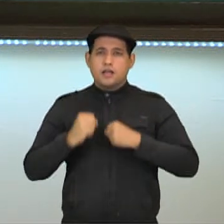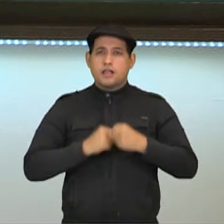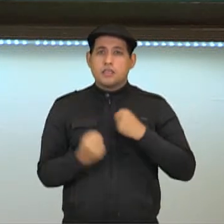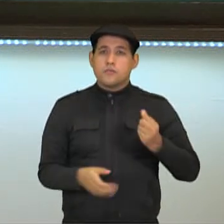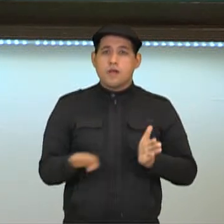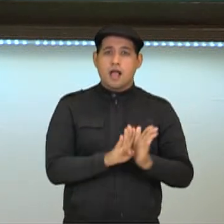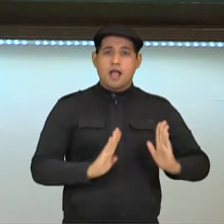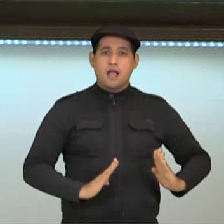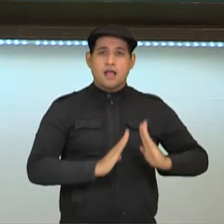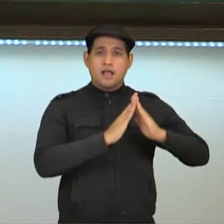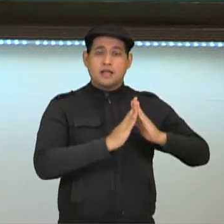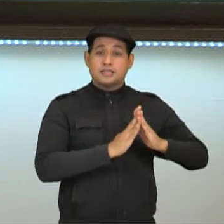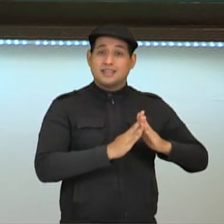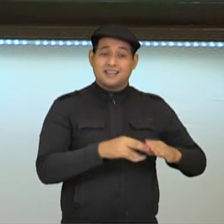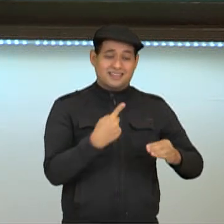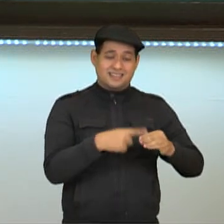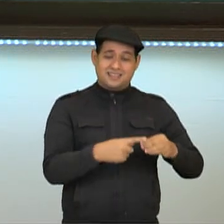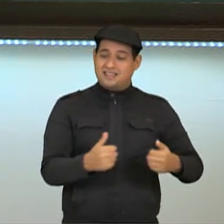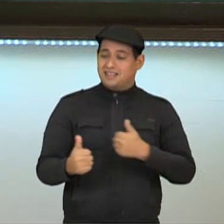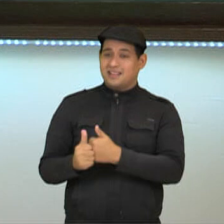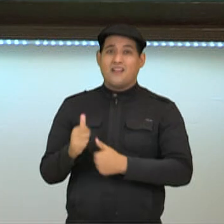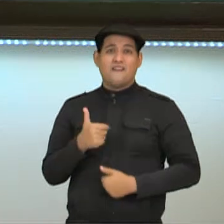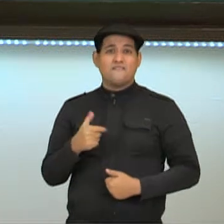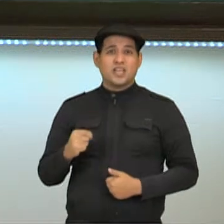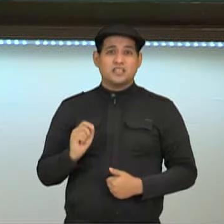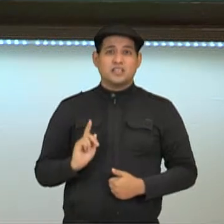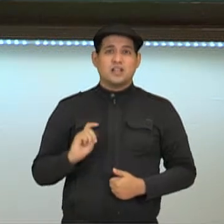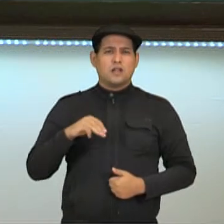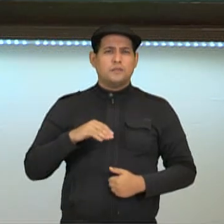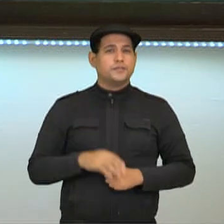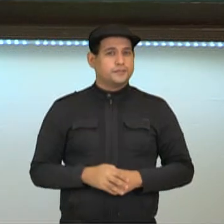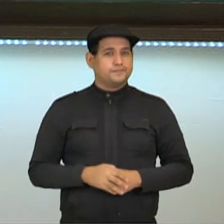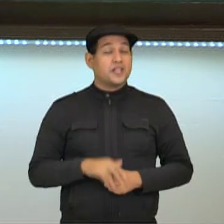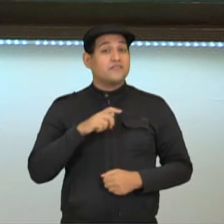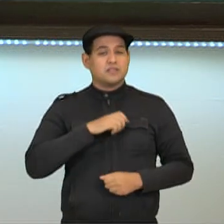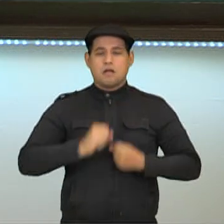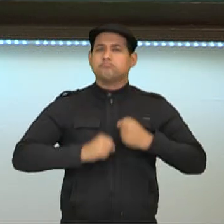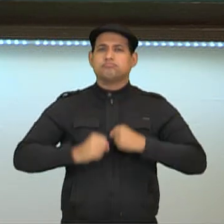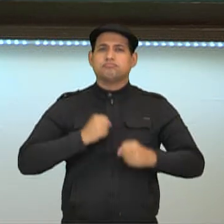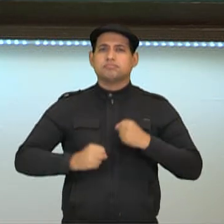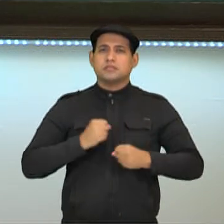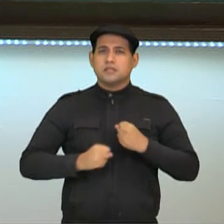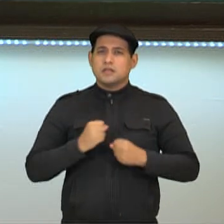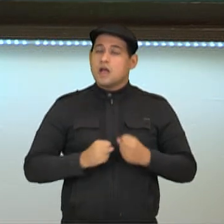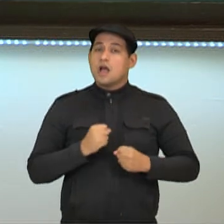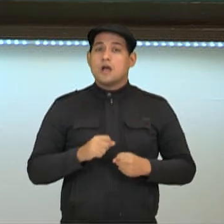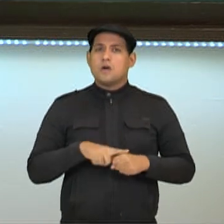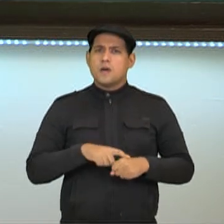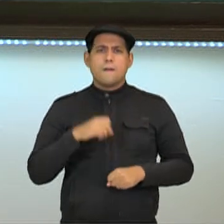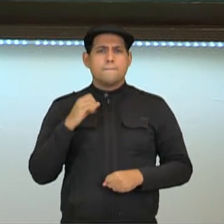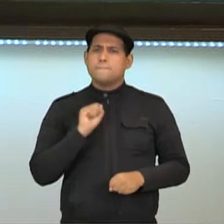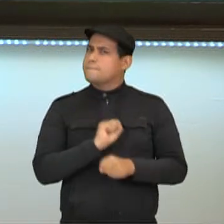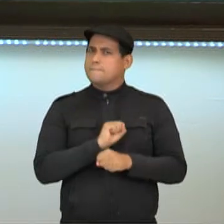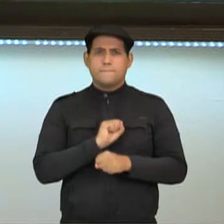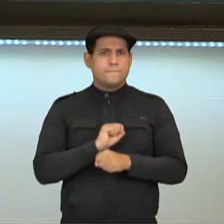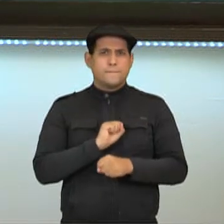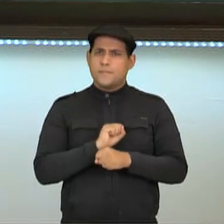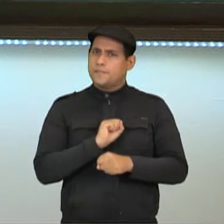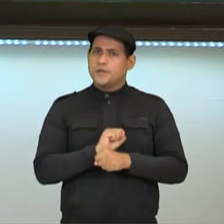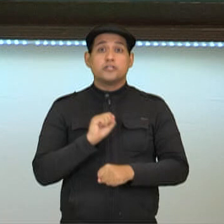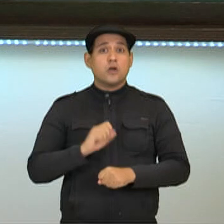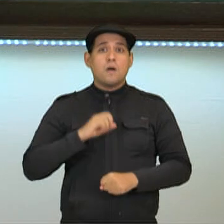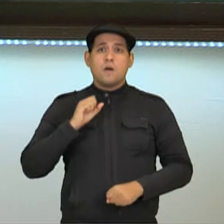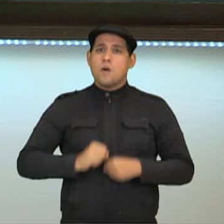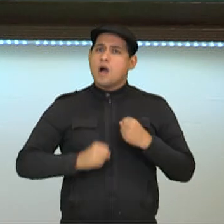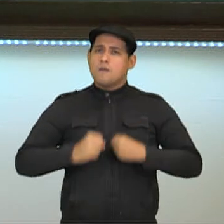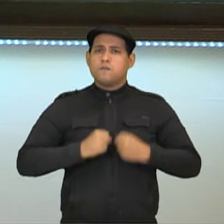e se a cidade vizinha tiver 20 quilômetros, 21 quilômetros de distância. Então, é você sair da sua casa correndo agora, sem parar, né, sem caminhar, ir